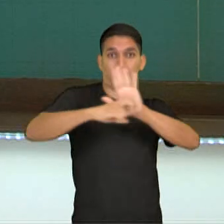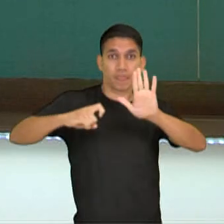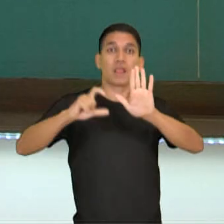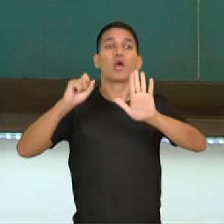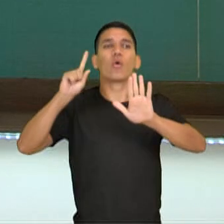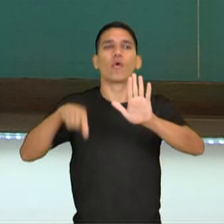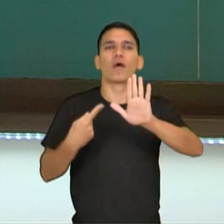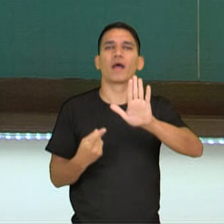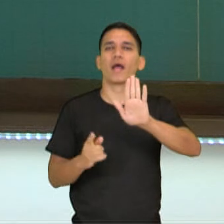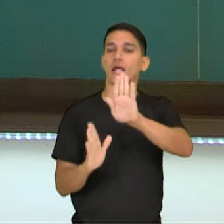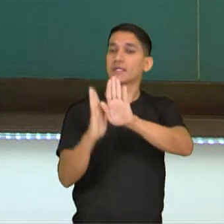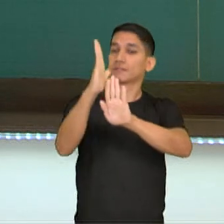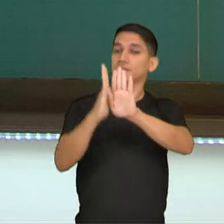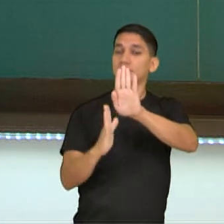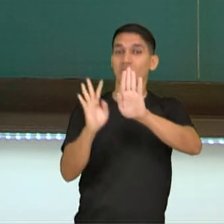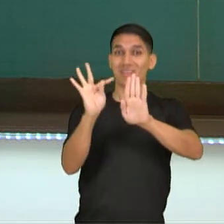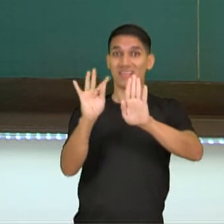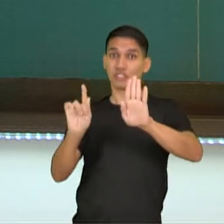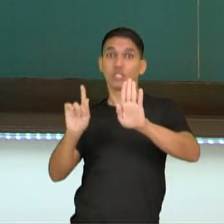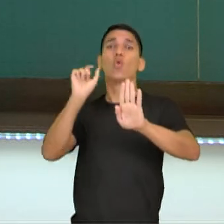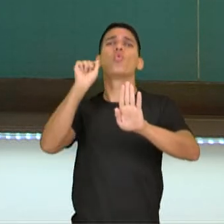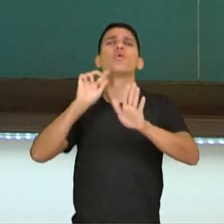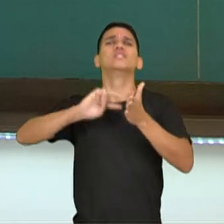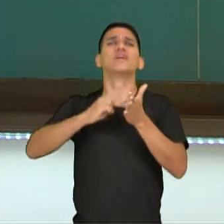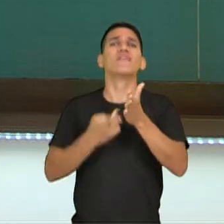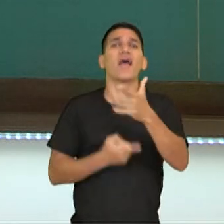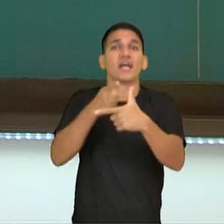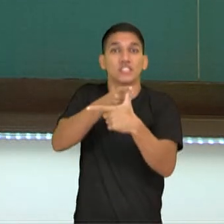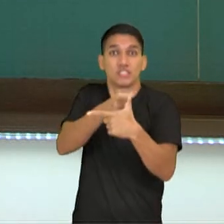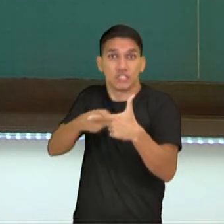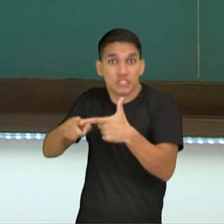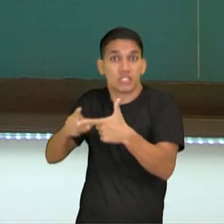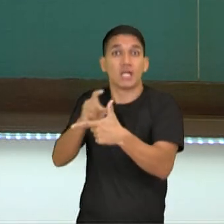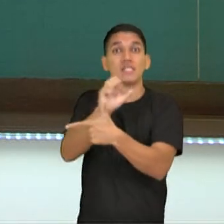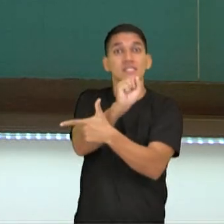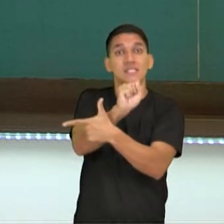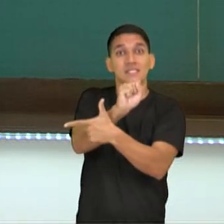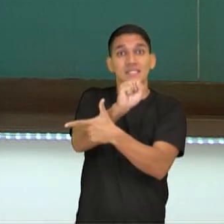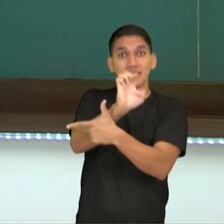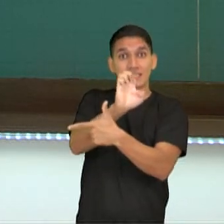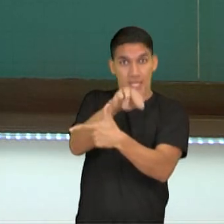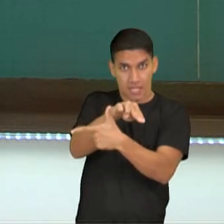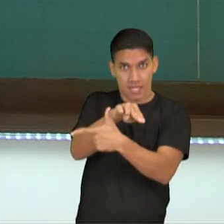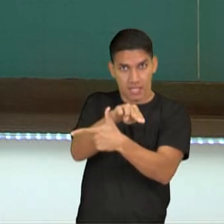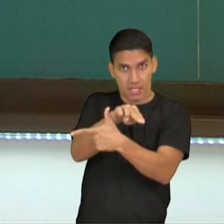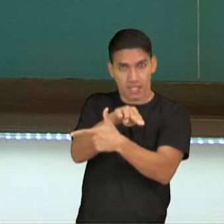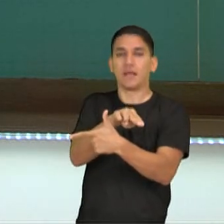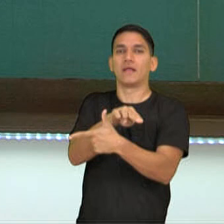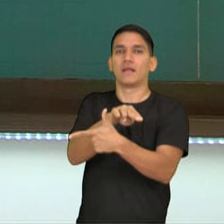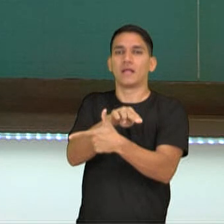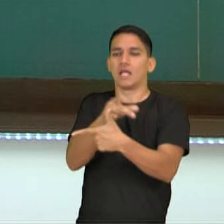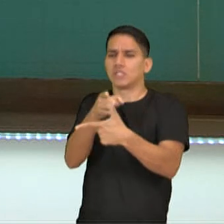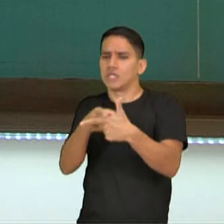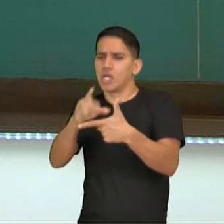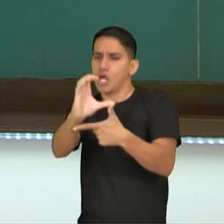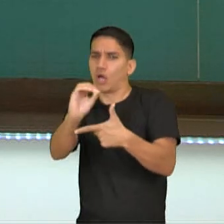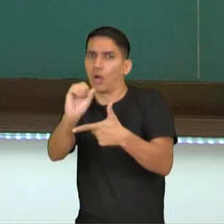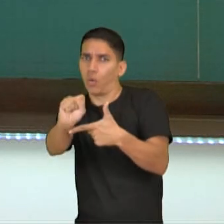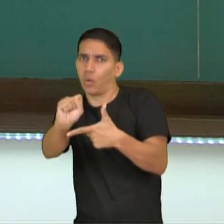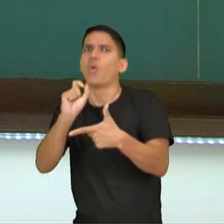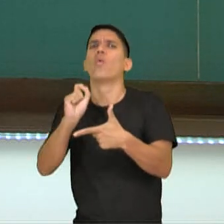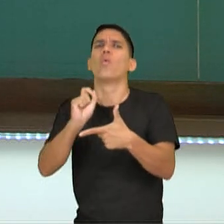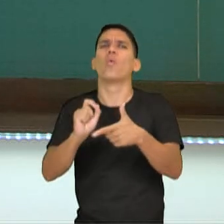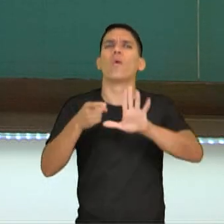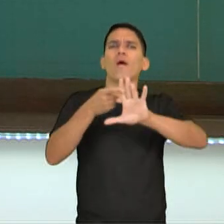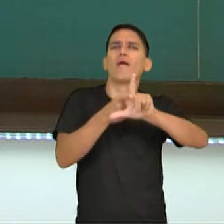a tangente como sendo o quê? A divisão do seno desse ângulo pelo cosseno desse ângulo. Lembrando, então, que se eu